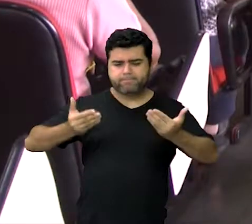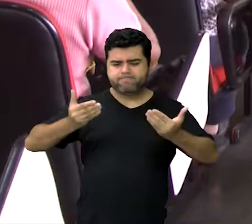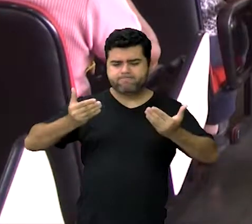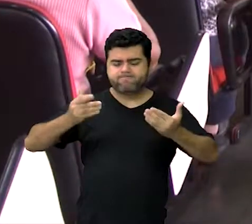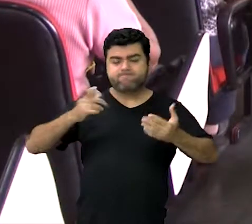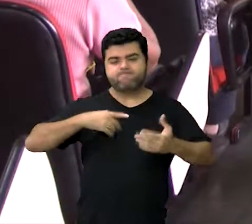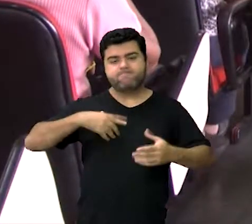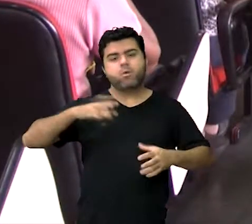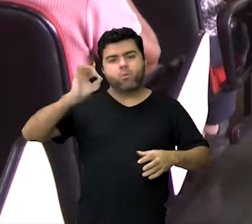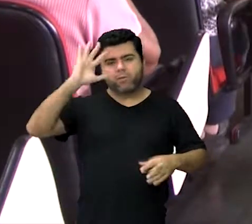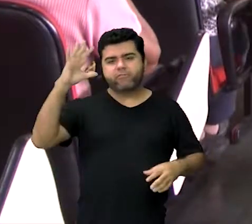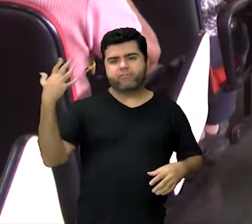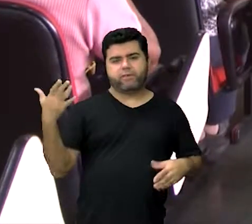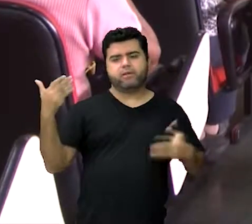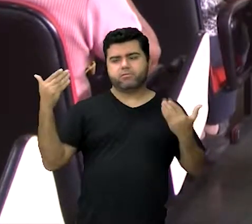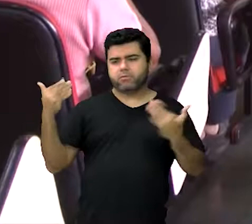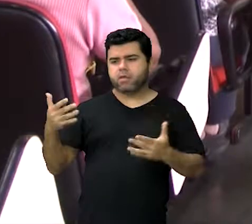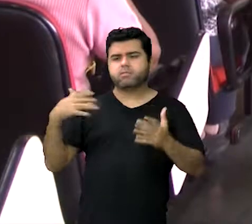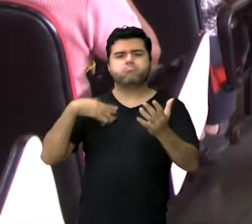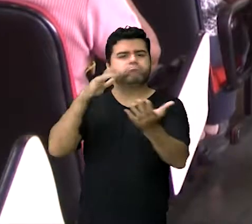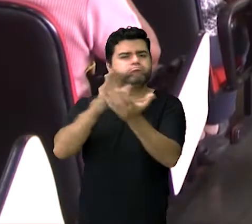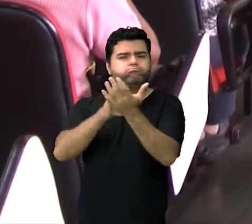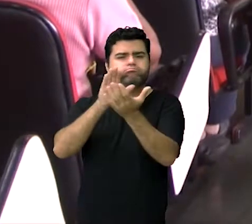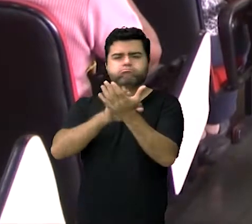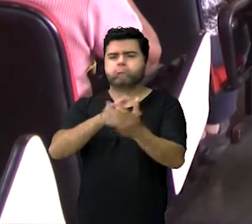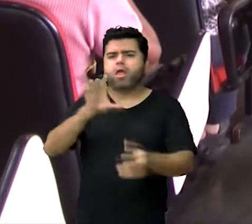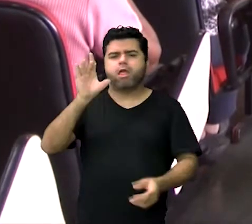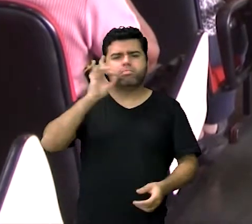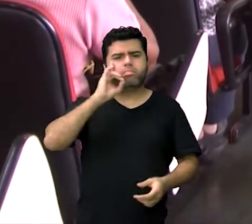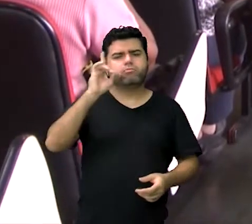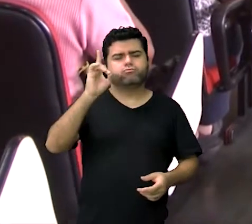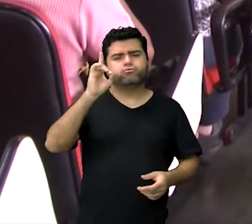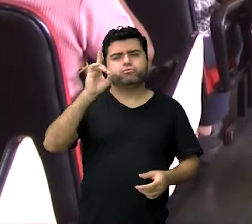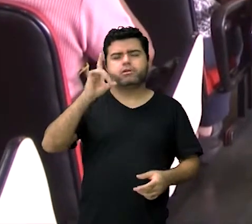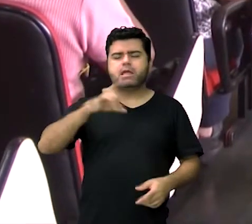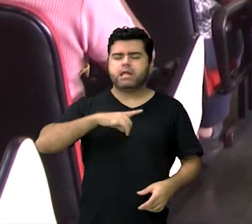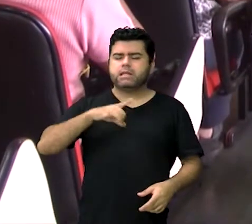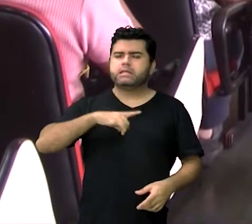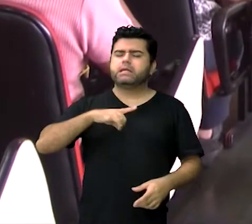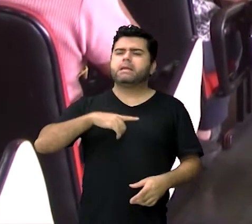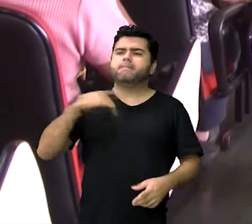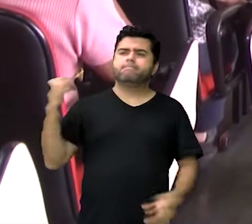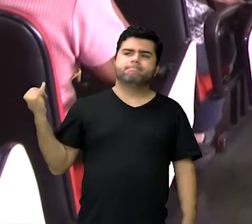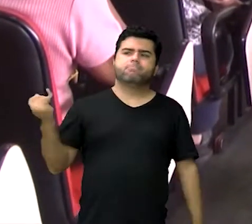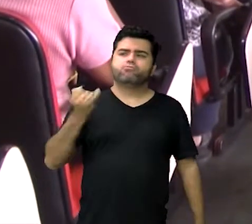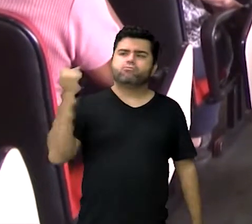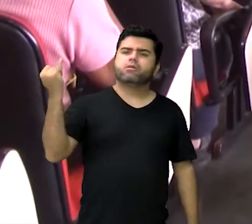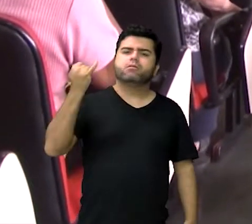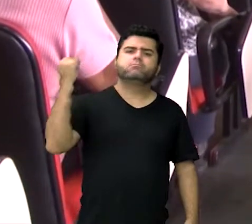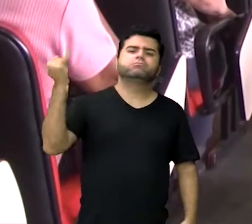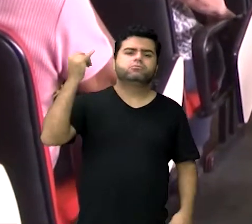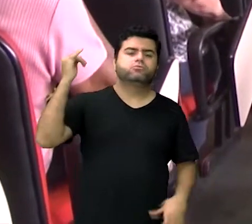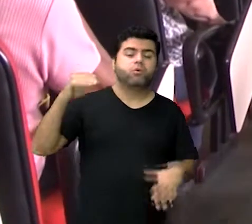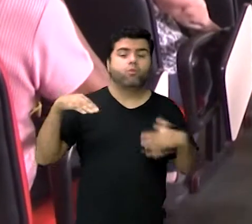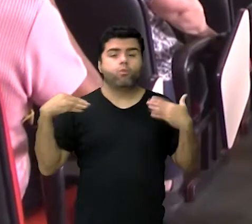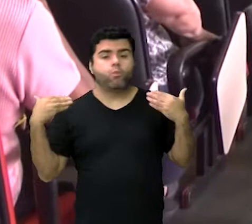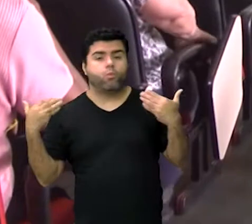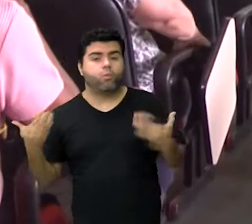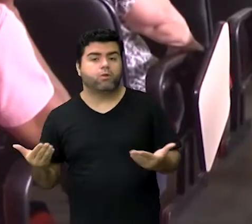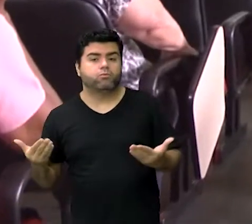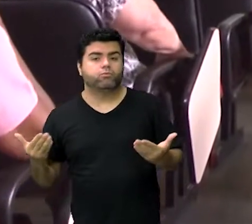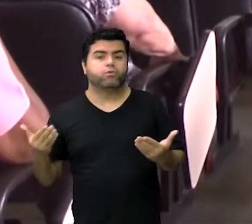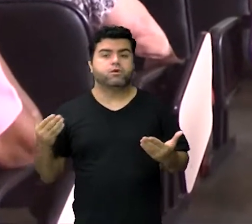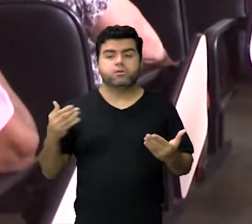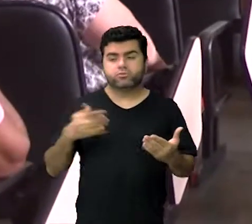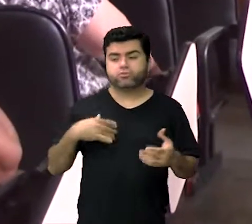que um evento como esse e essa comemoração pelo dia, eu acho que tem o seu ganho quando nós falamos que essas